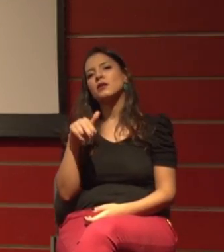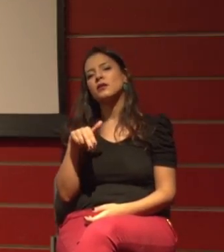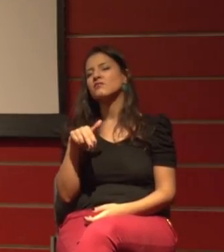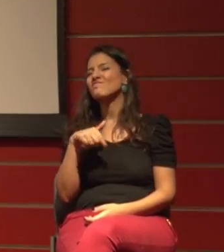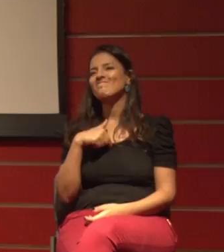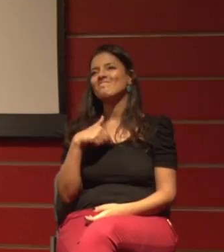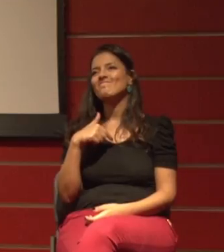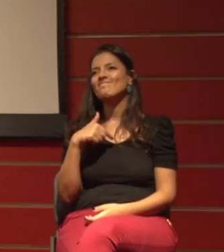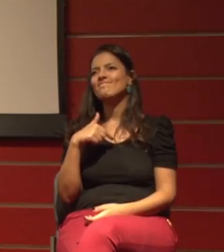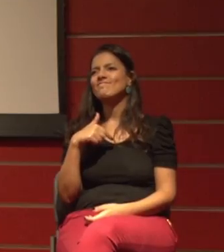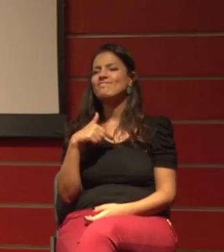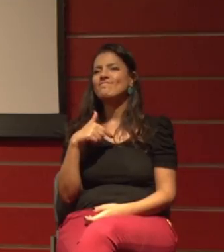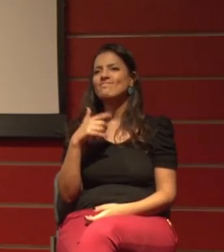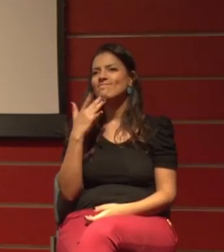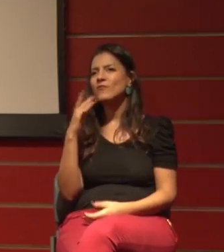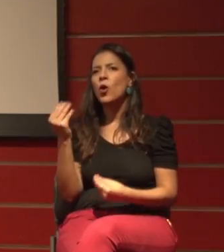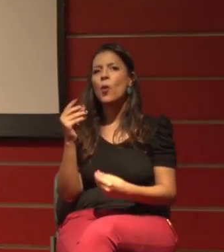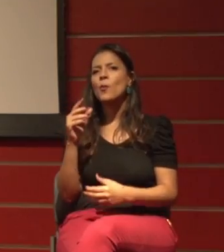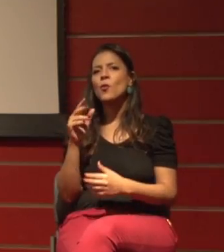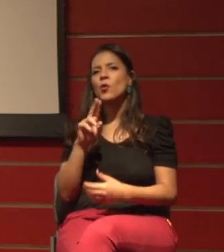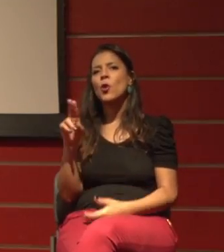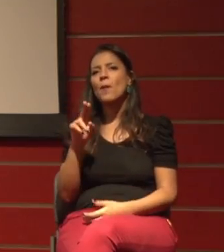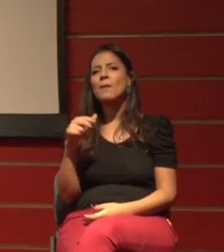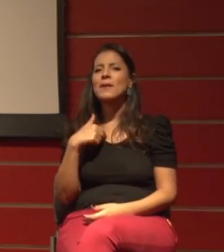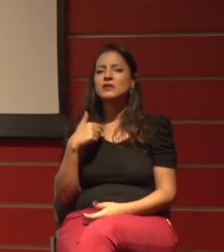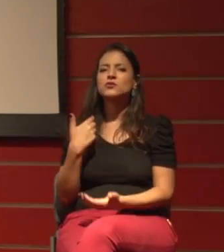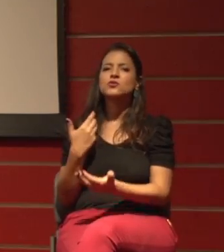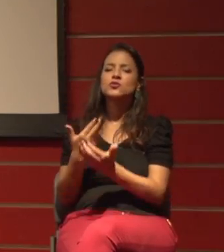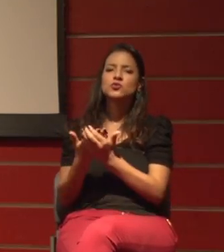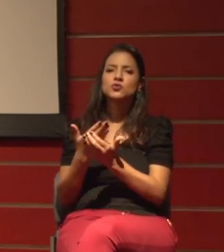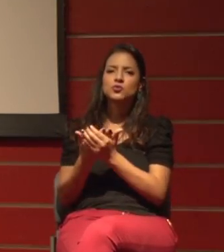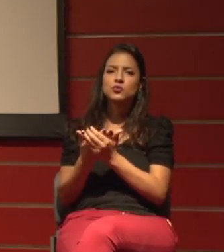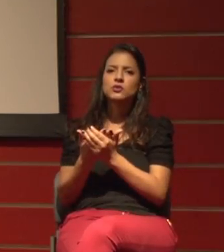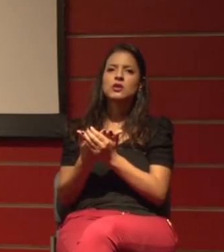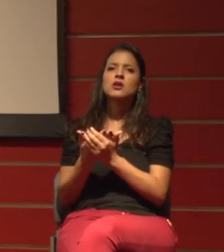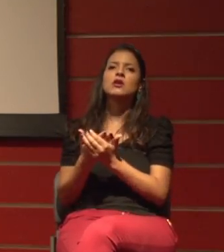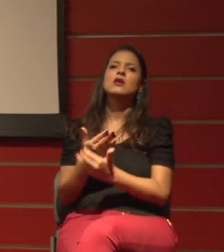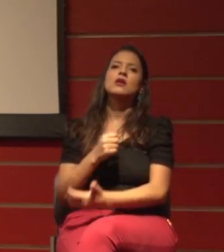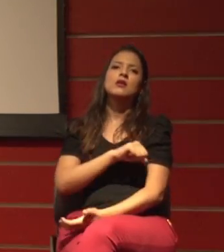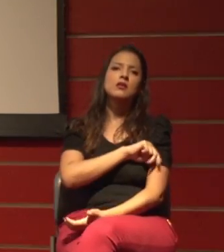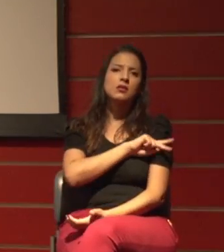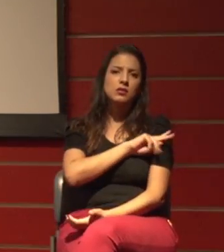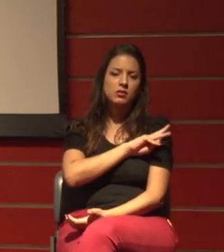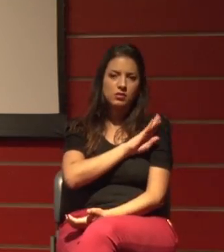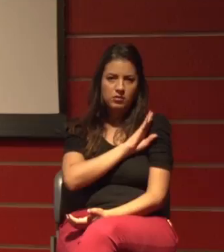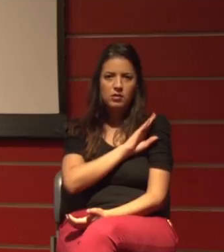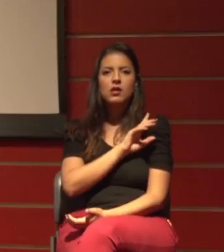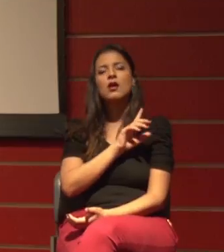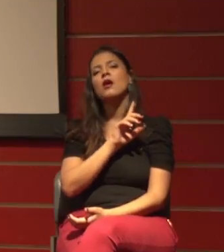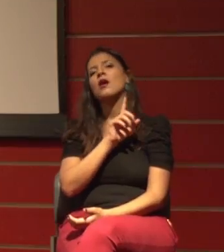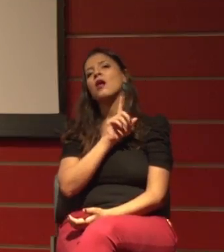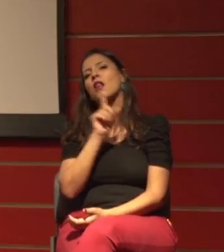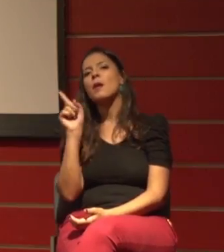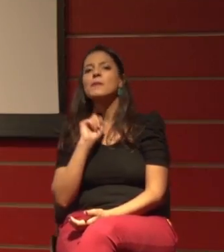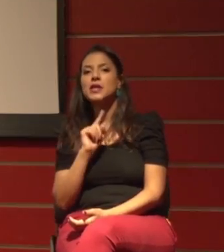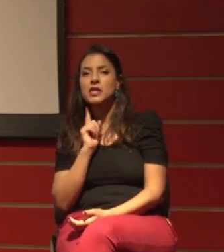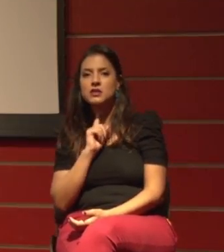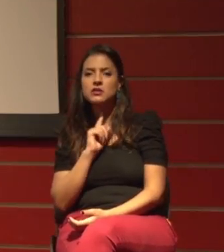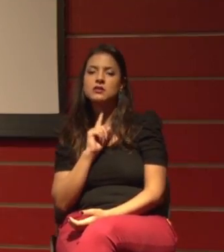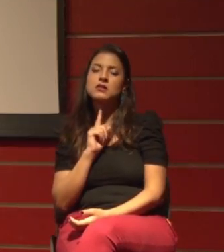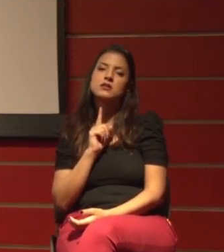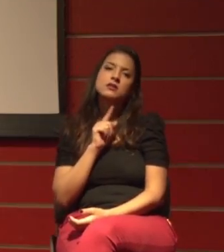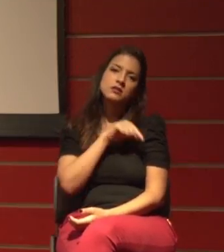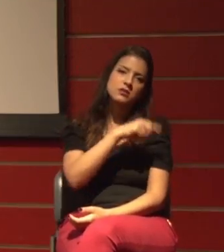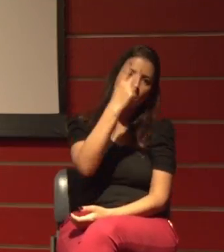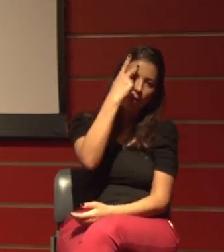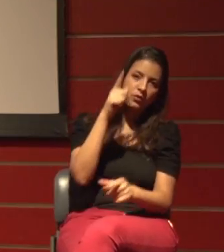mais mas eu fiz eh primário ginásio e Colégio em Minas e aqui em São Paulo e nas aulas